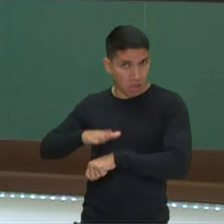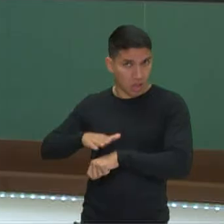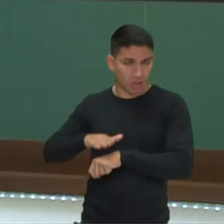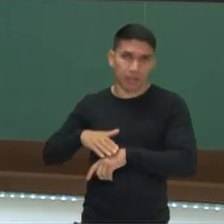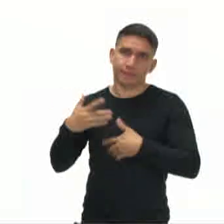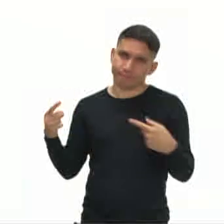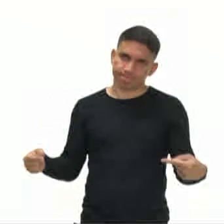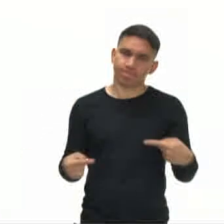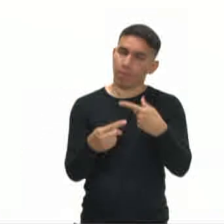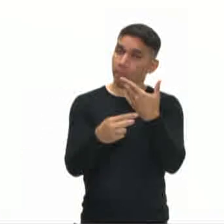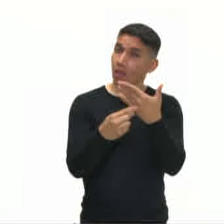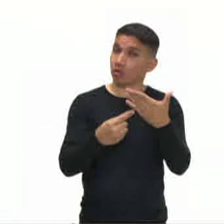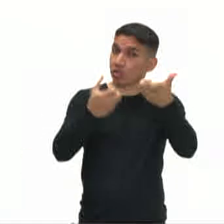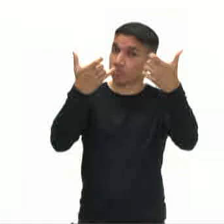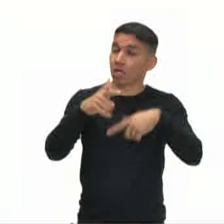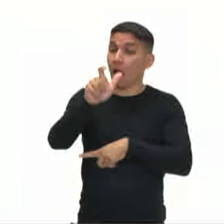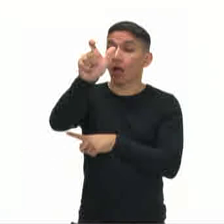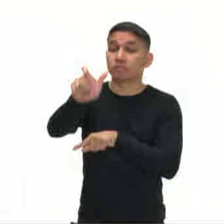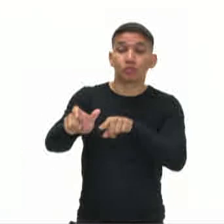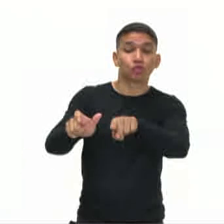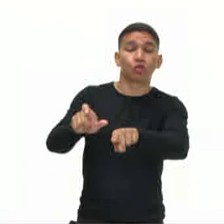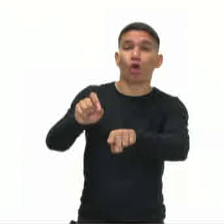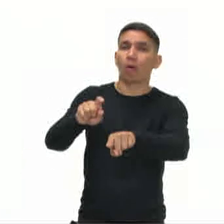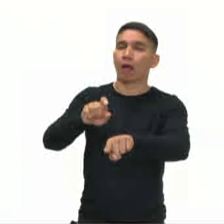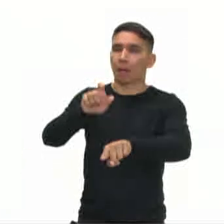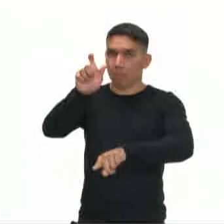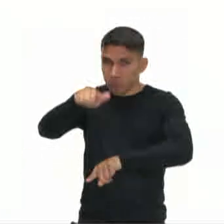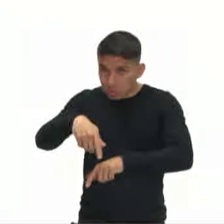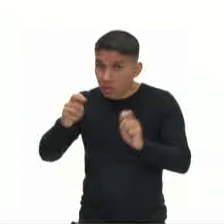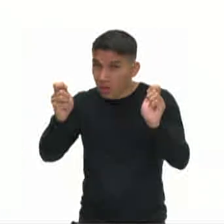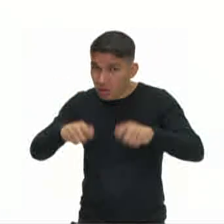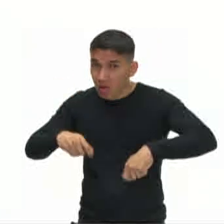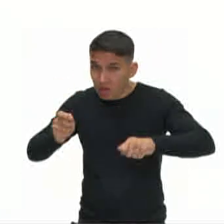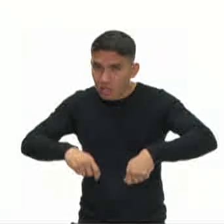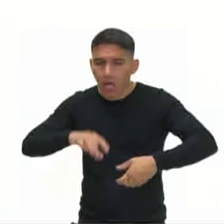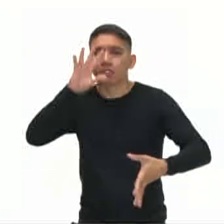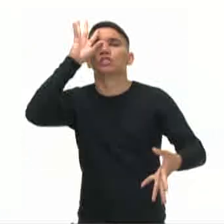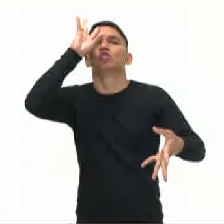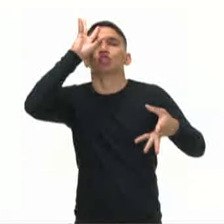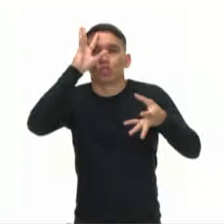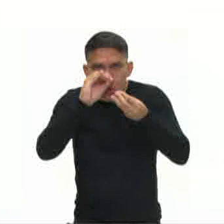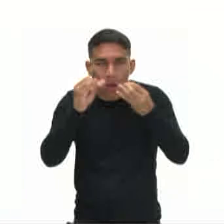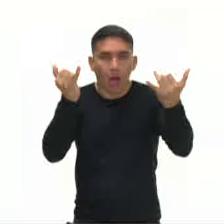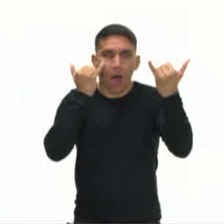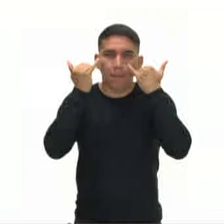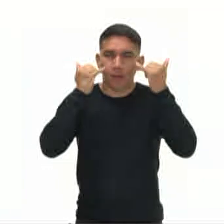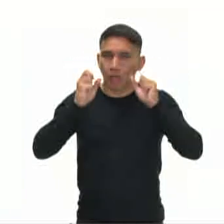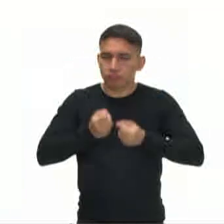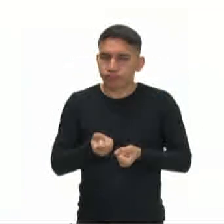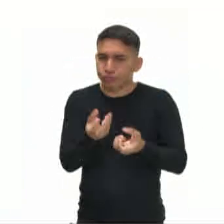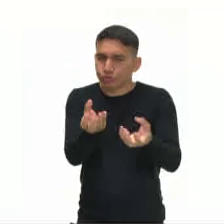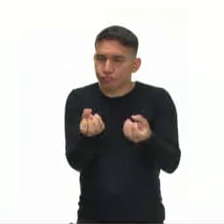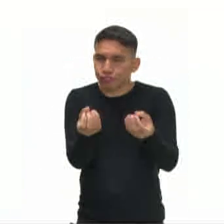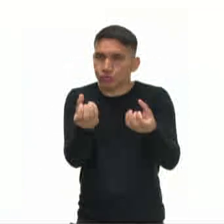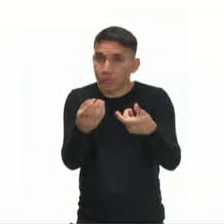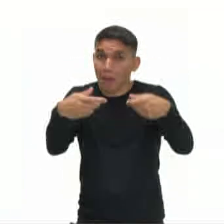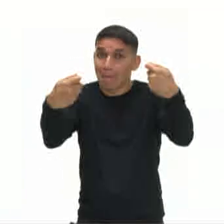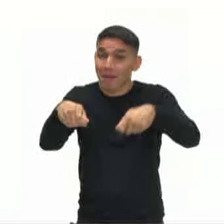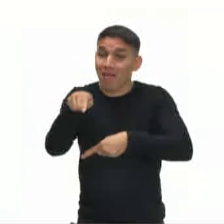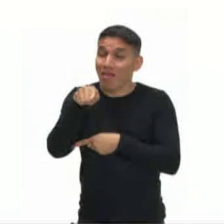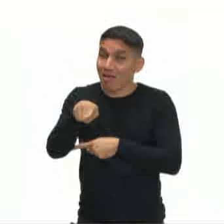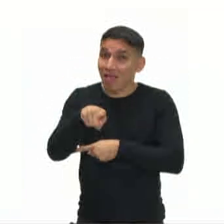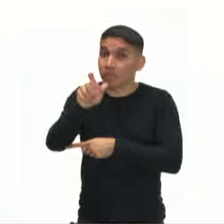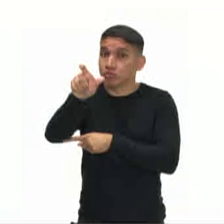com o autor, para um indivíduo poder compreender as informações transmitidas, é necessário que ele